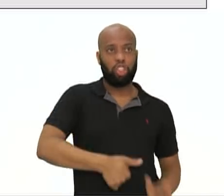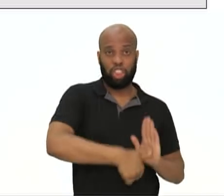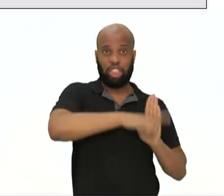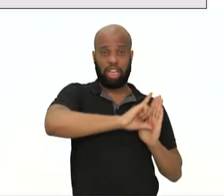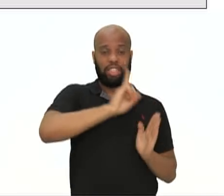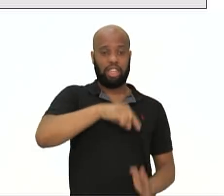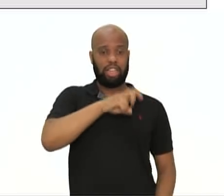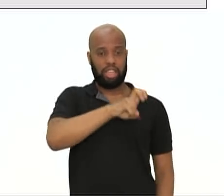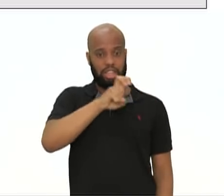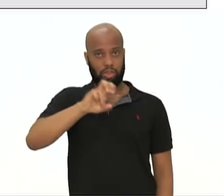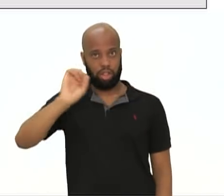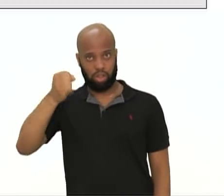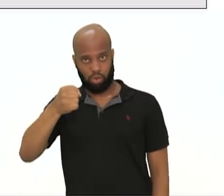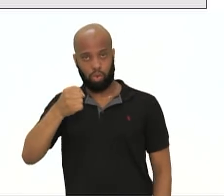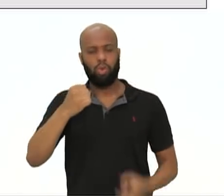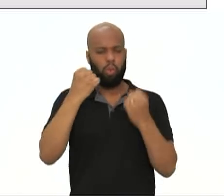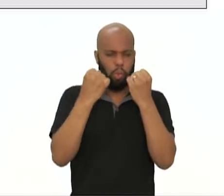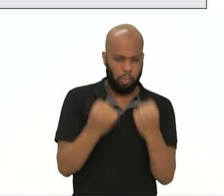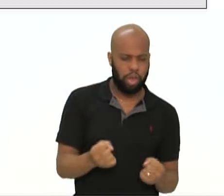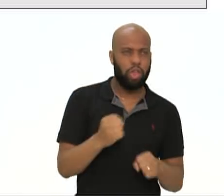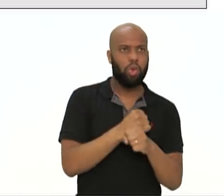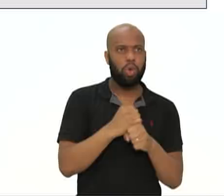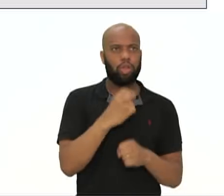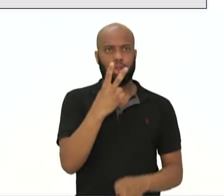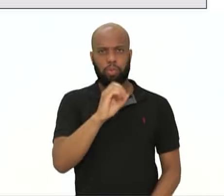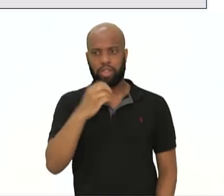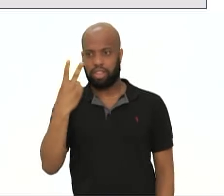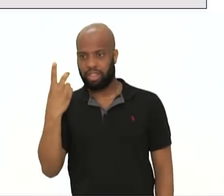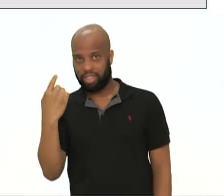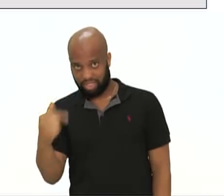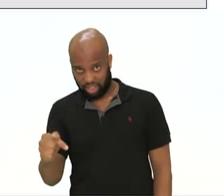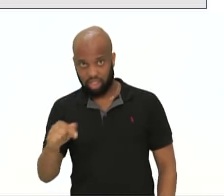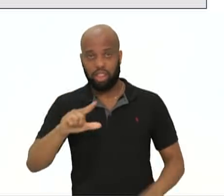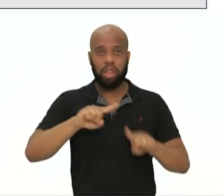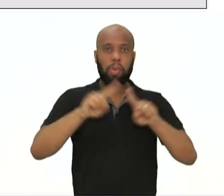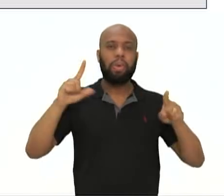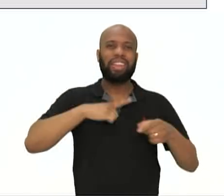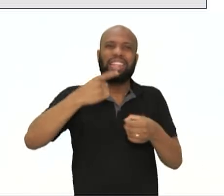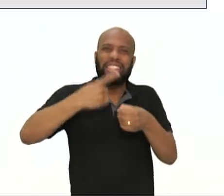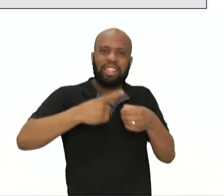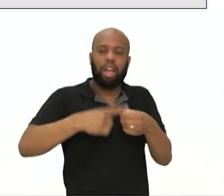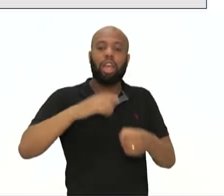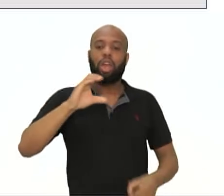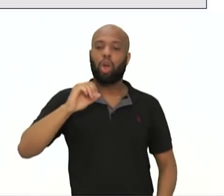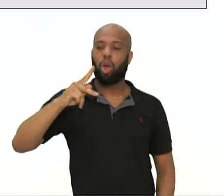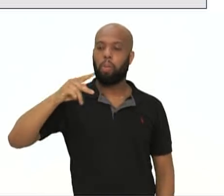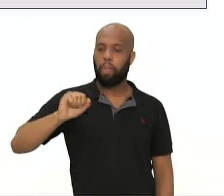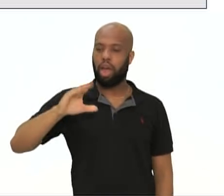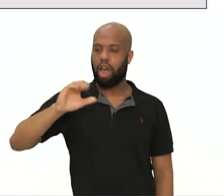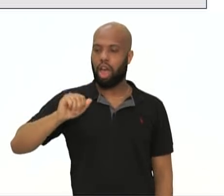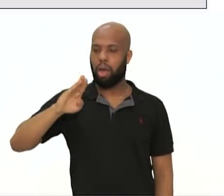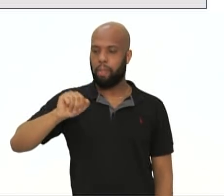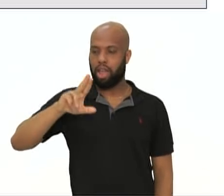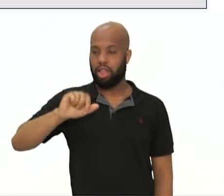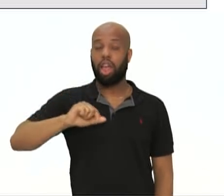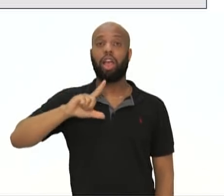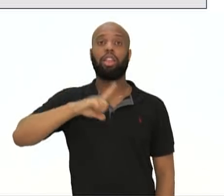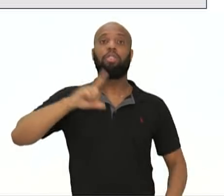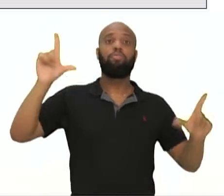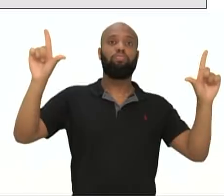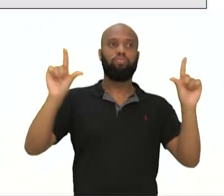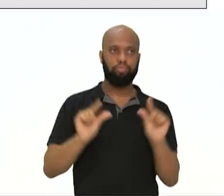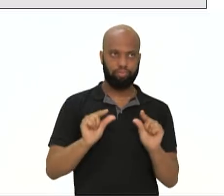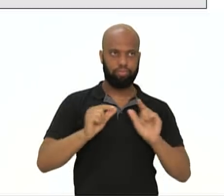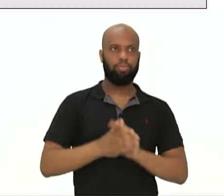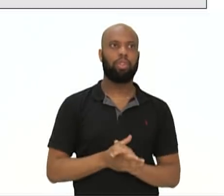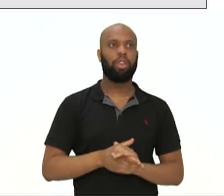558 toneladas em 2017, mas em Copacabana houve uma pequena redução. E o segundo trecho?